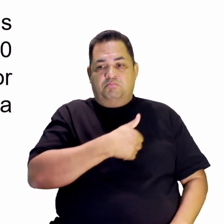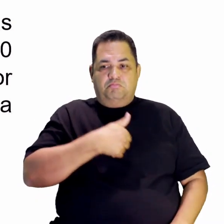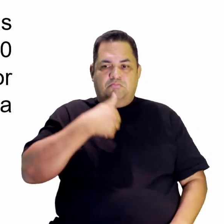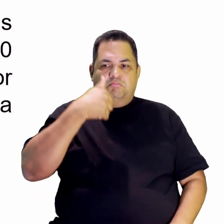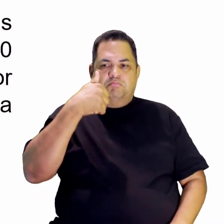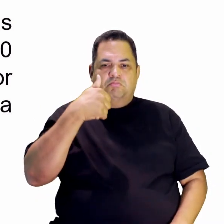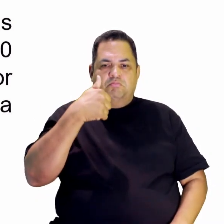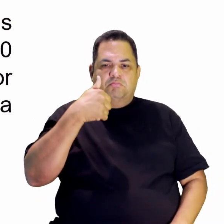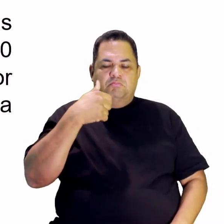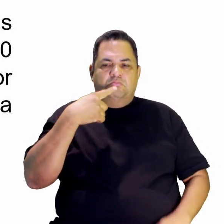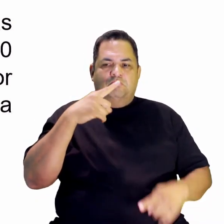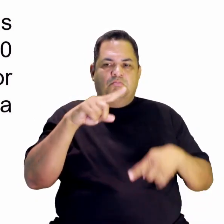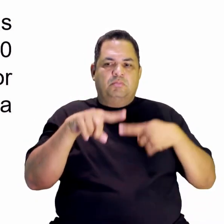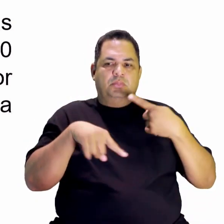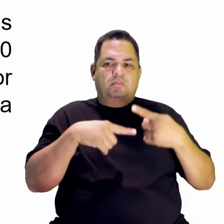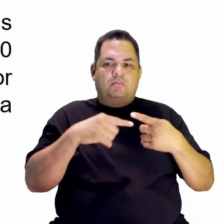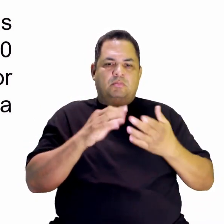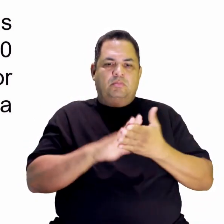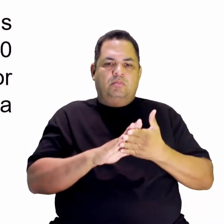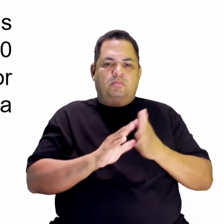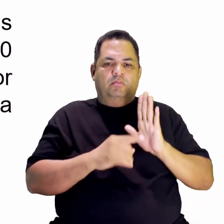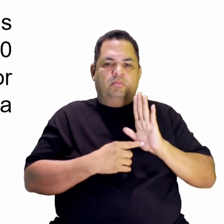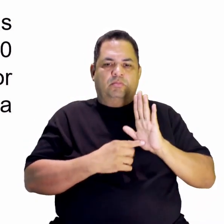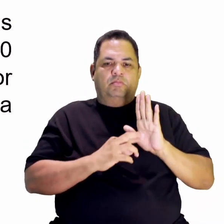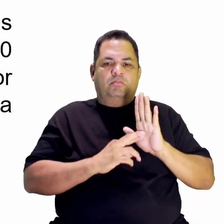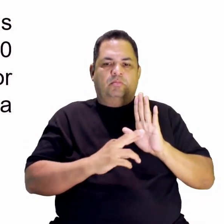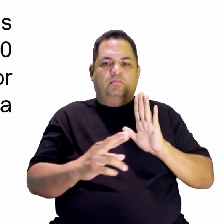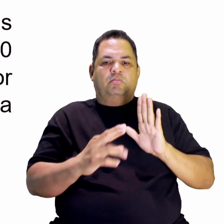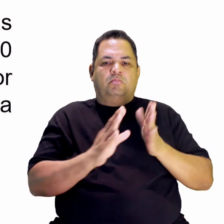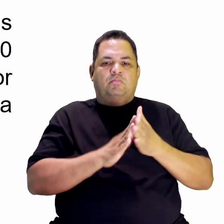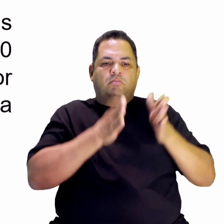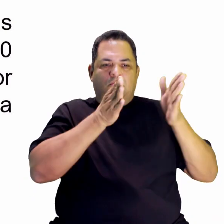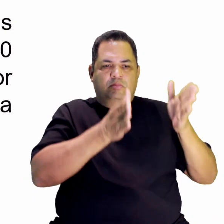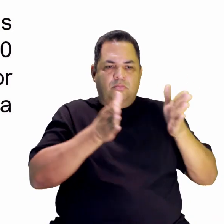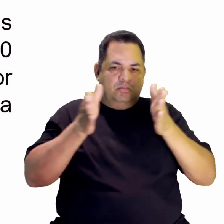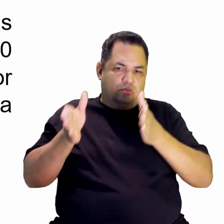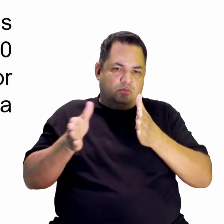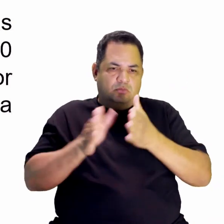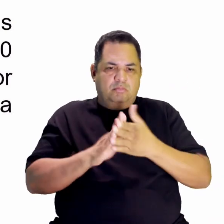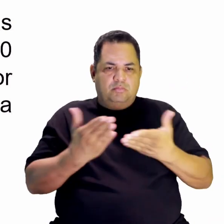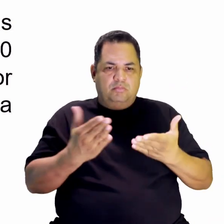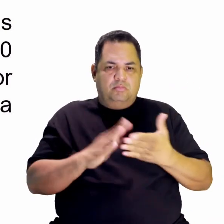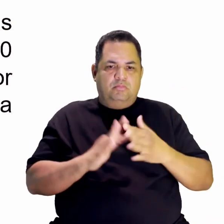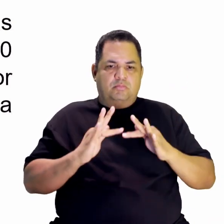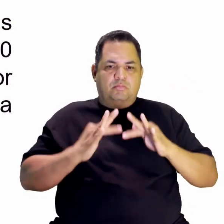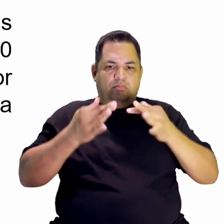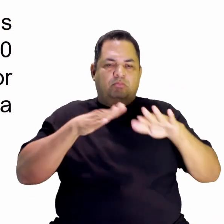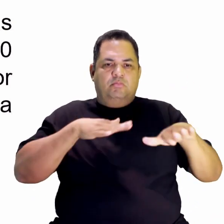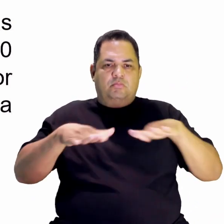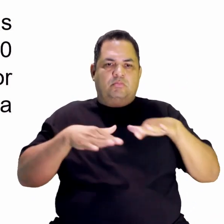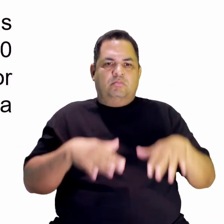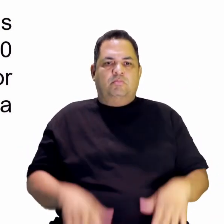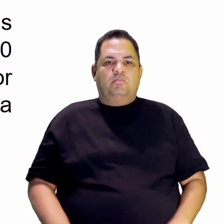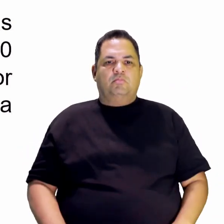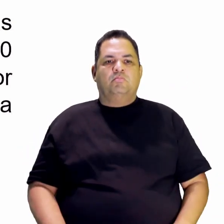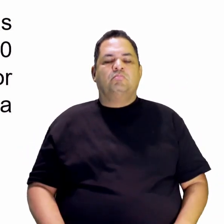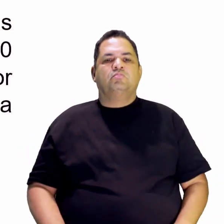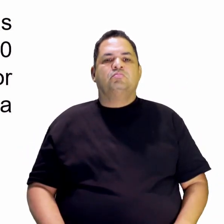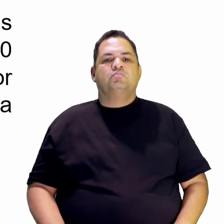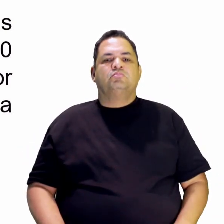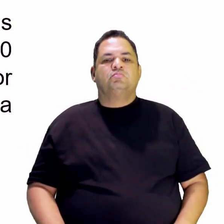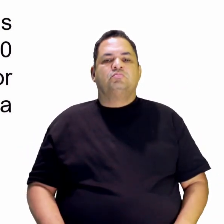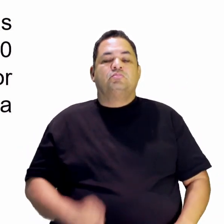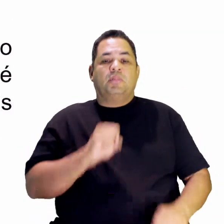aqui, ou na próxima página, né, melhor representa a disposição das caixas sobre a carroceria no final do movimento? Ele